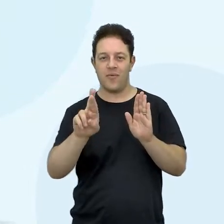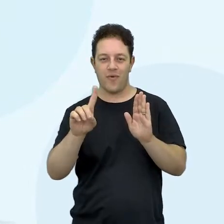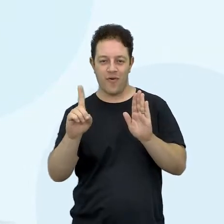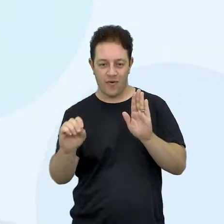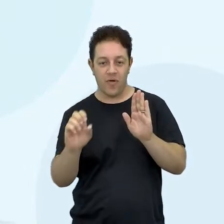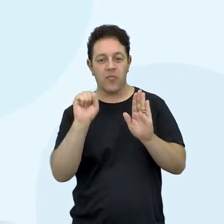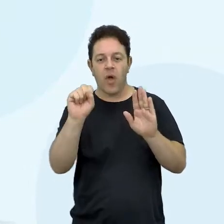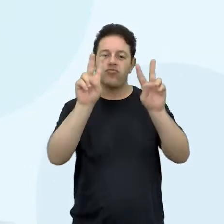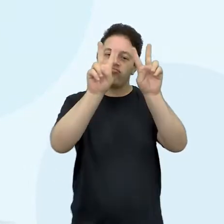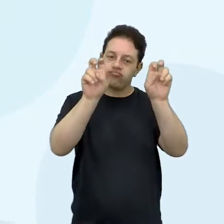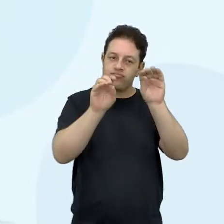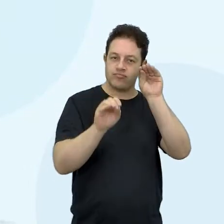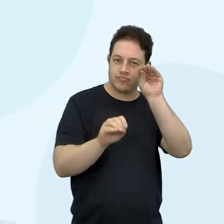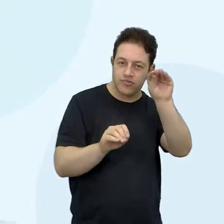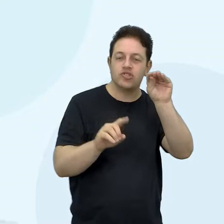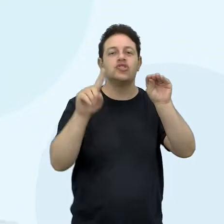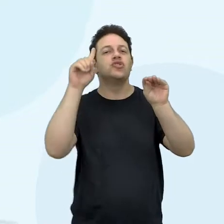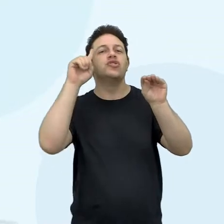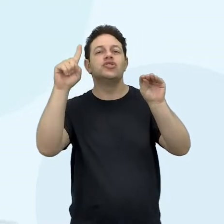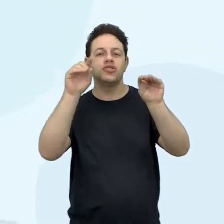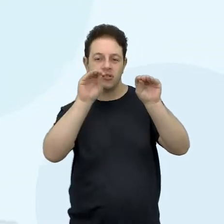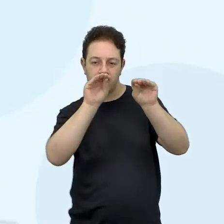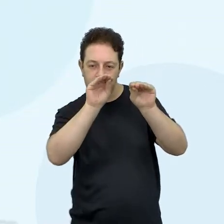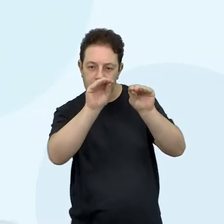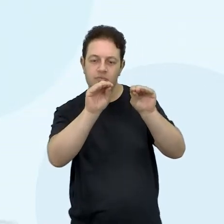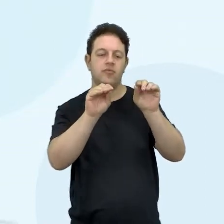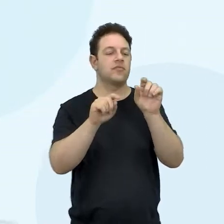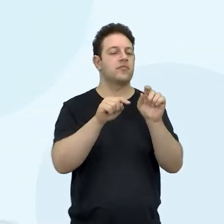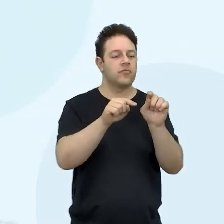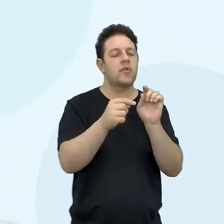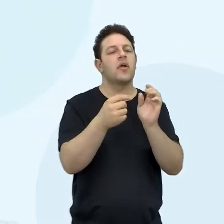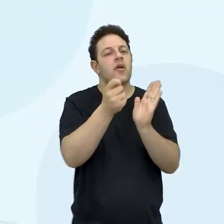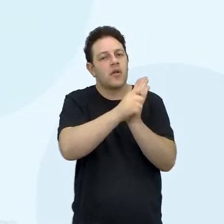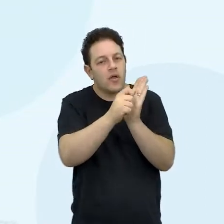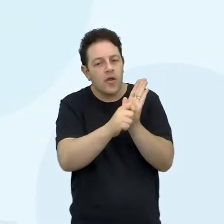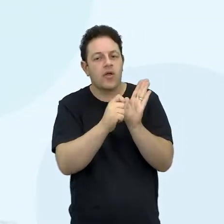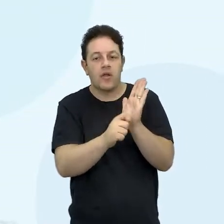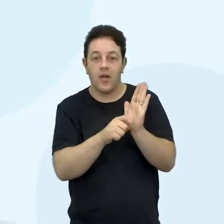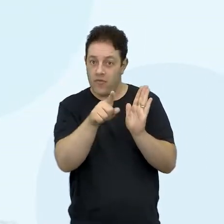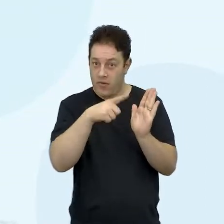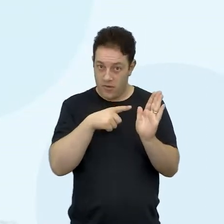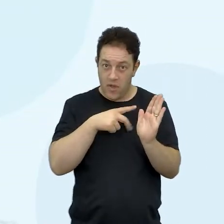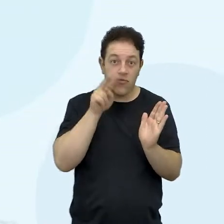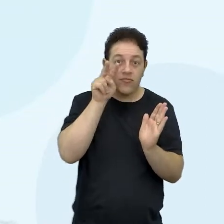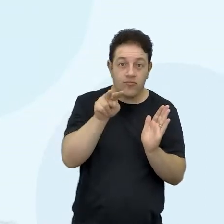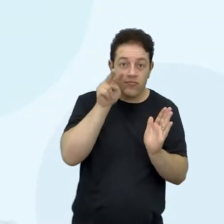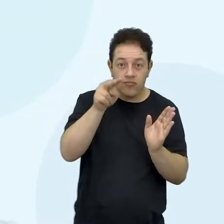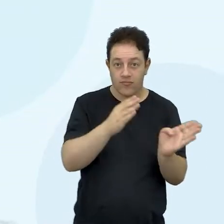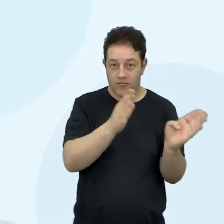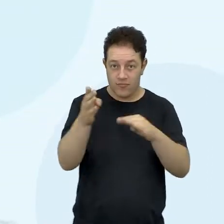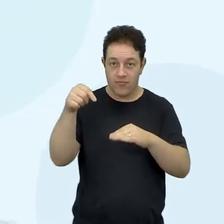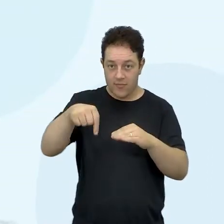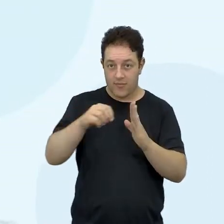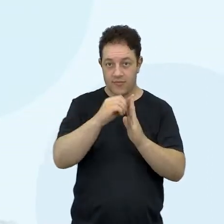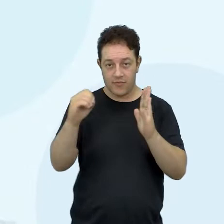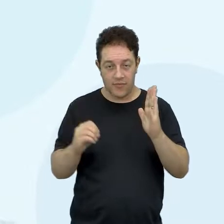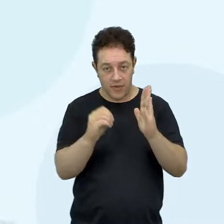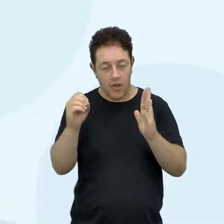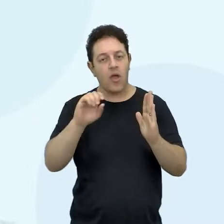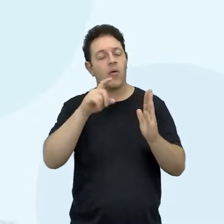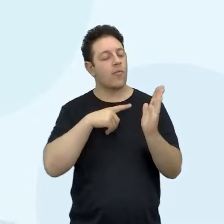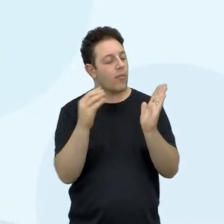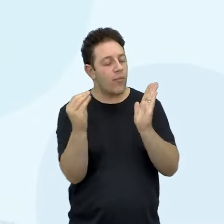uma lei Laputar, a data, então que você está anotando, se você está assistindo num determinado dia,